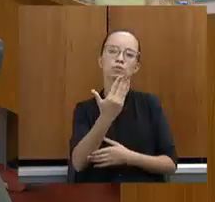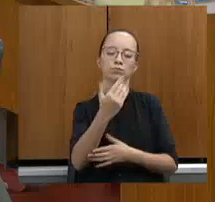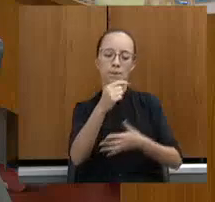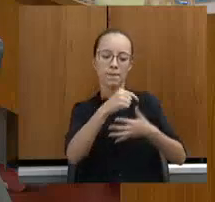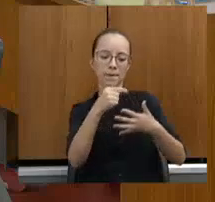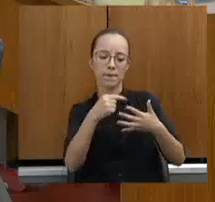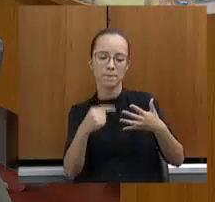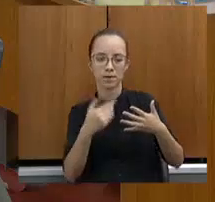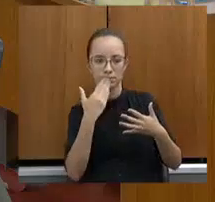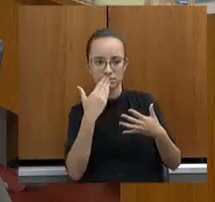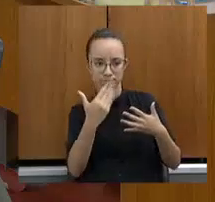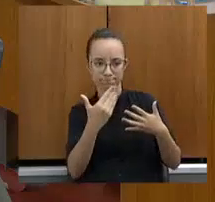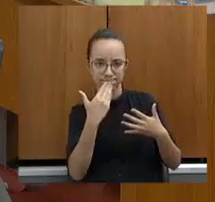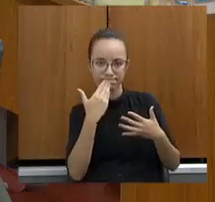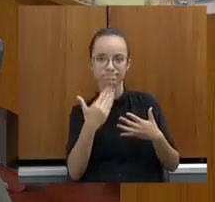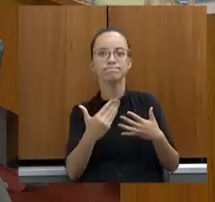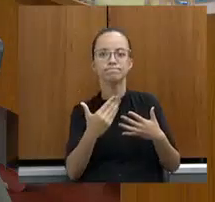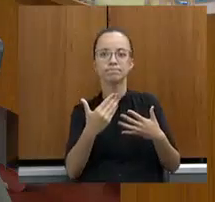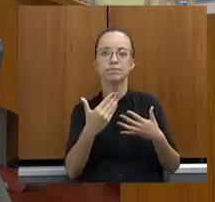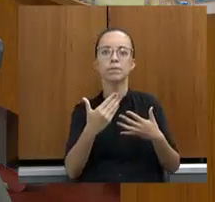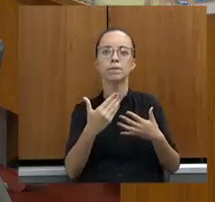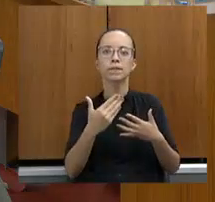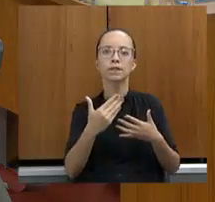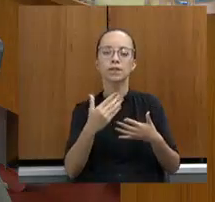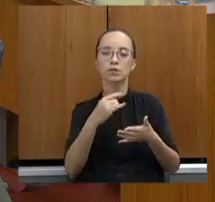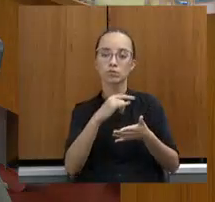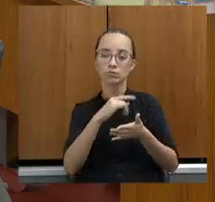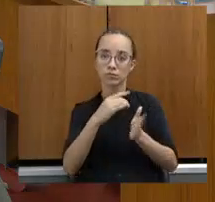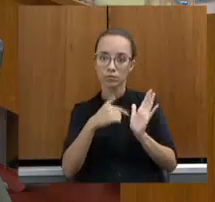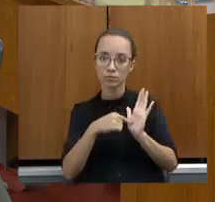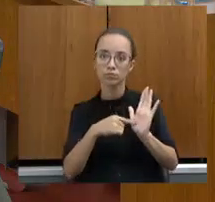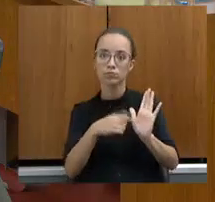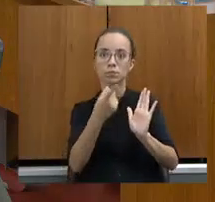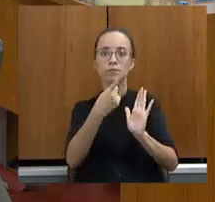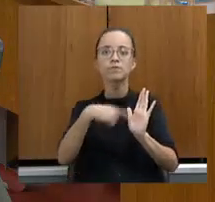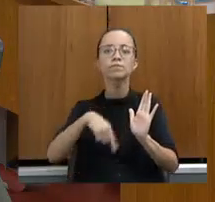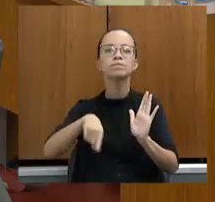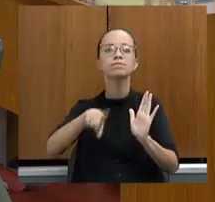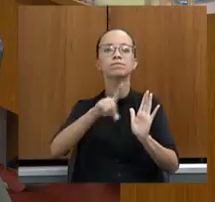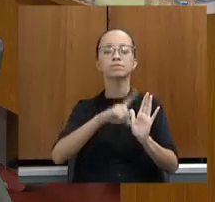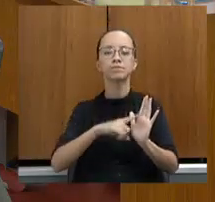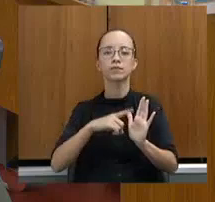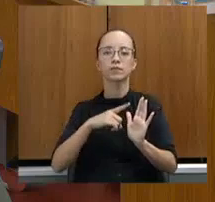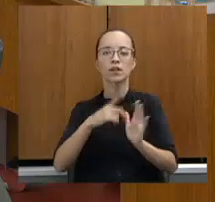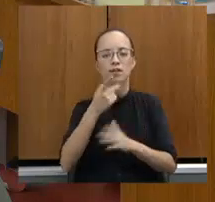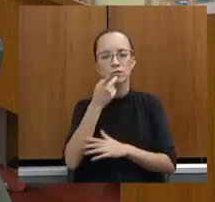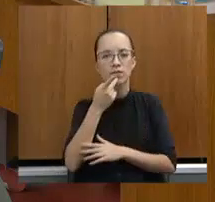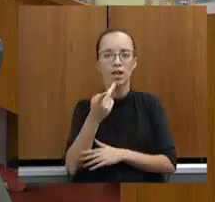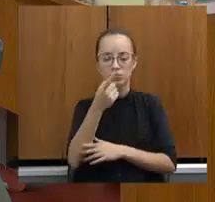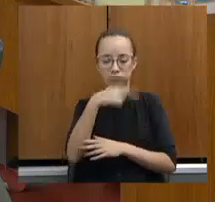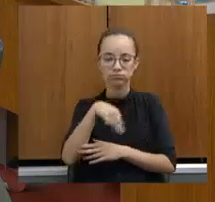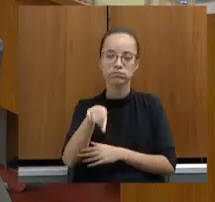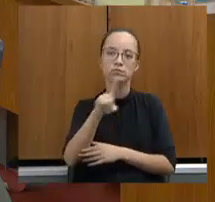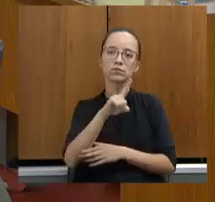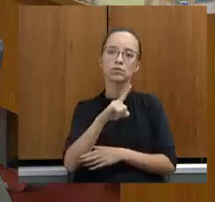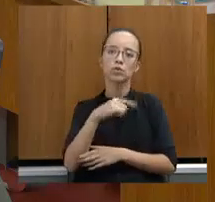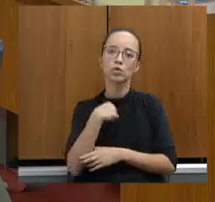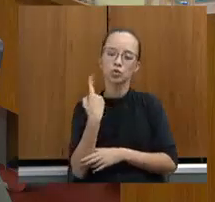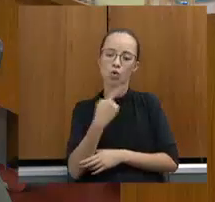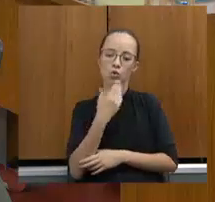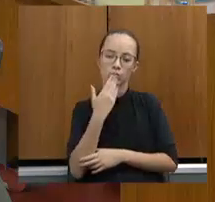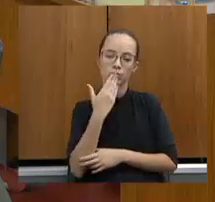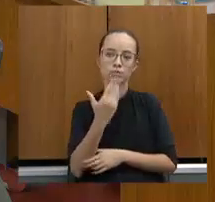e os requerimentos estão sendo apresentados para deixar aqui registrados e materializados os nossos